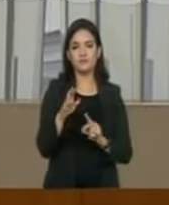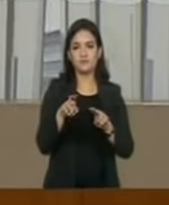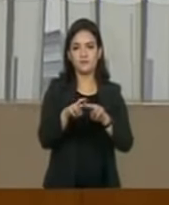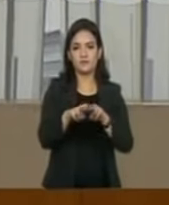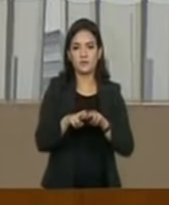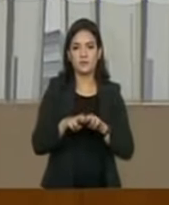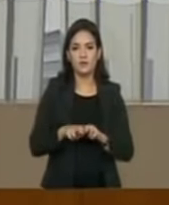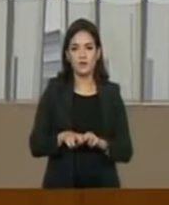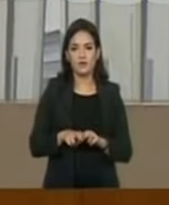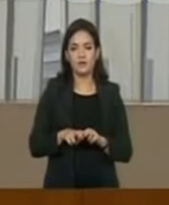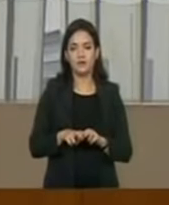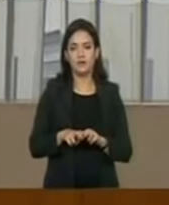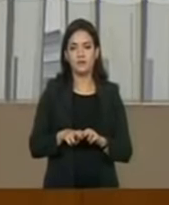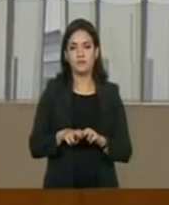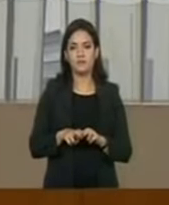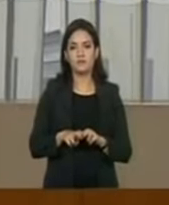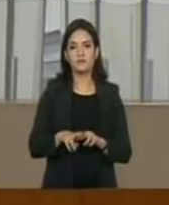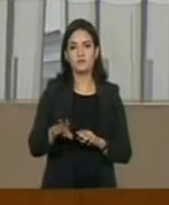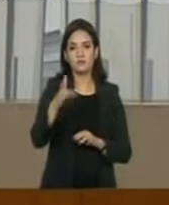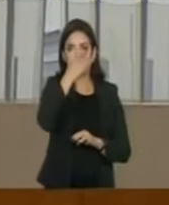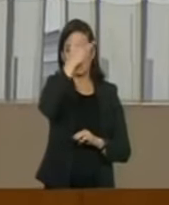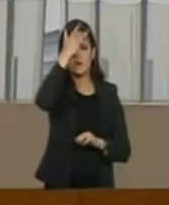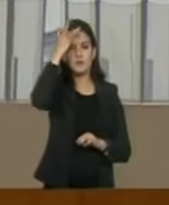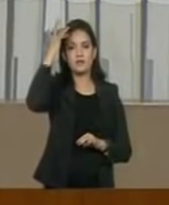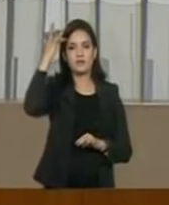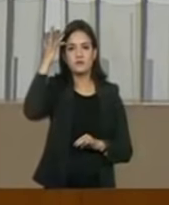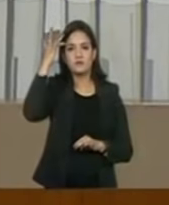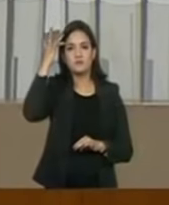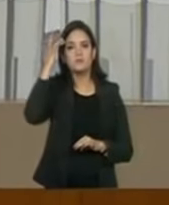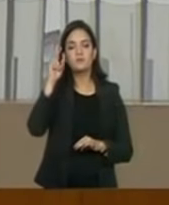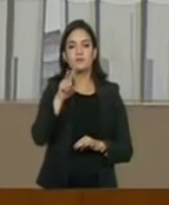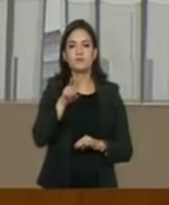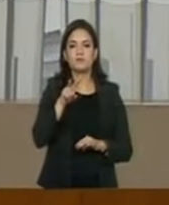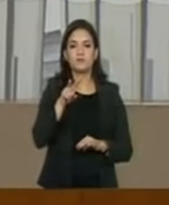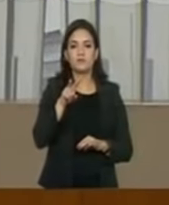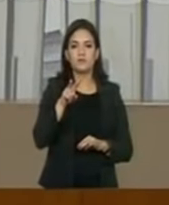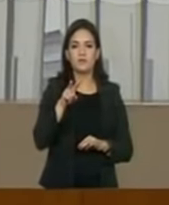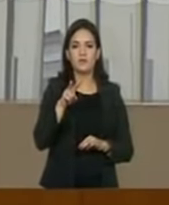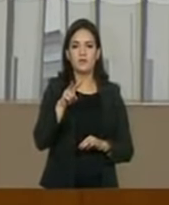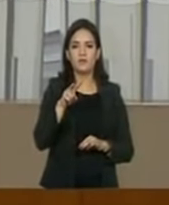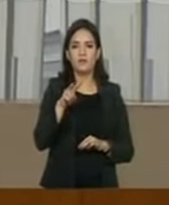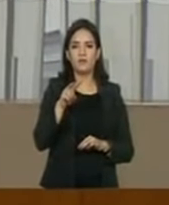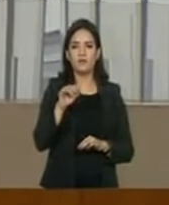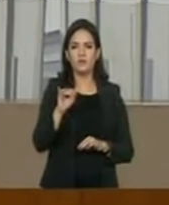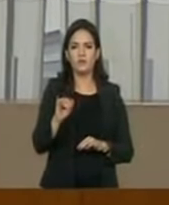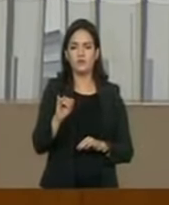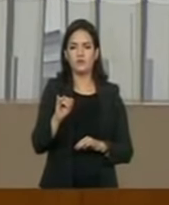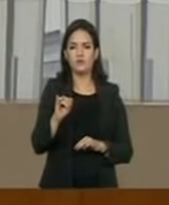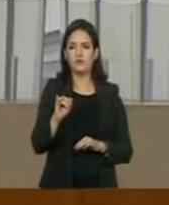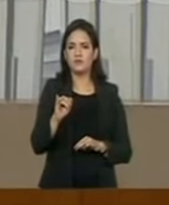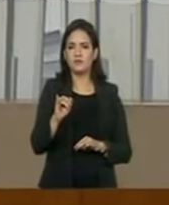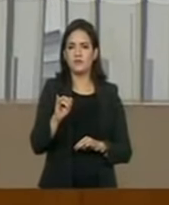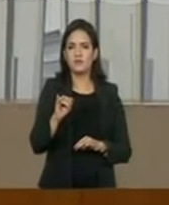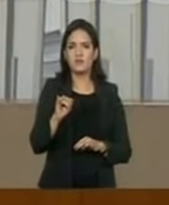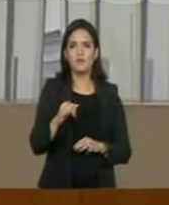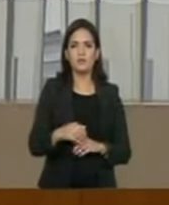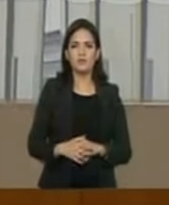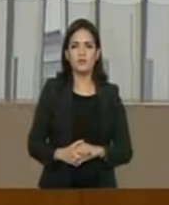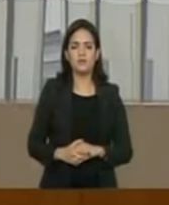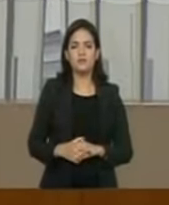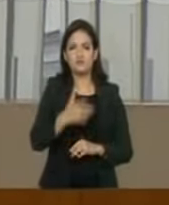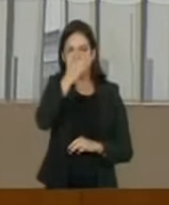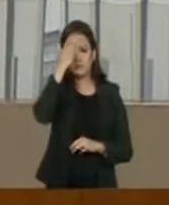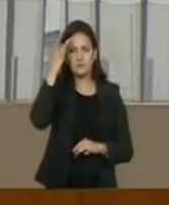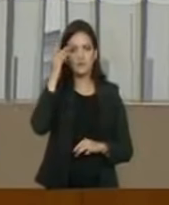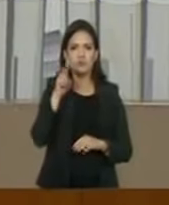há aqueles que forem ingressar no prédio ou nos prédios principal e anexos